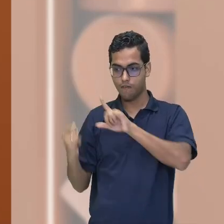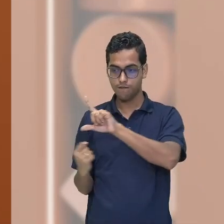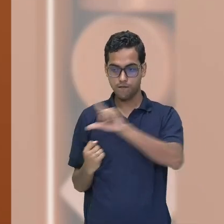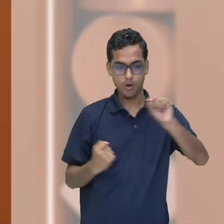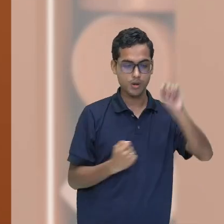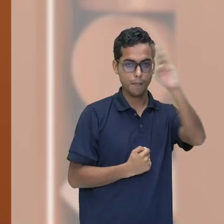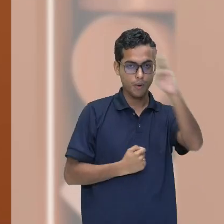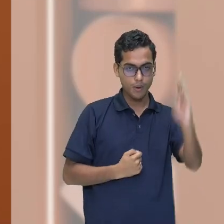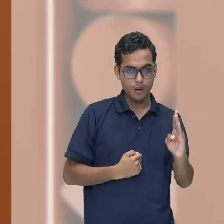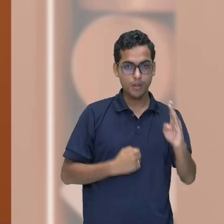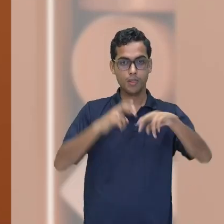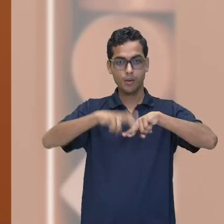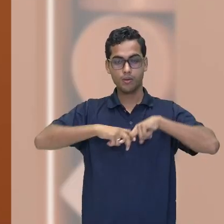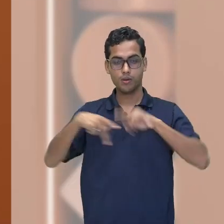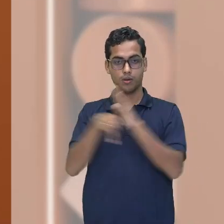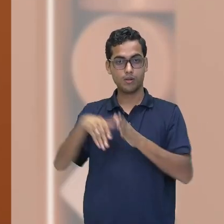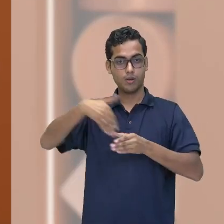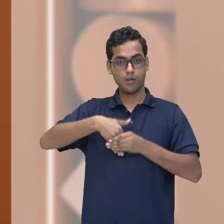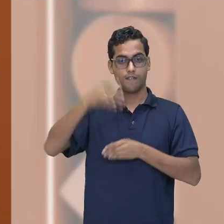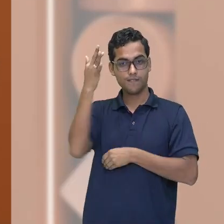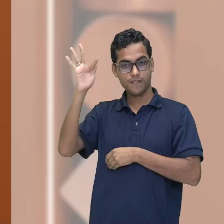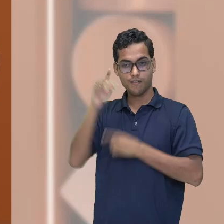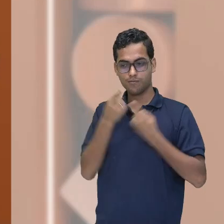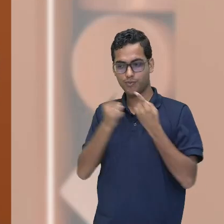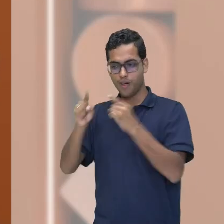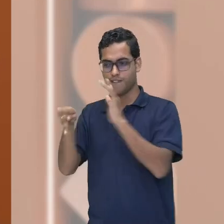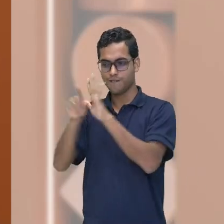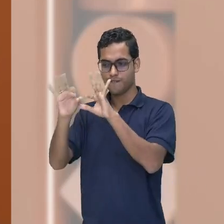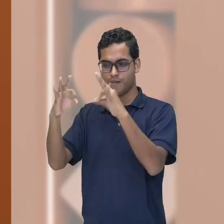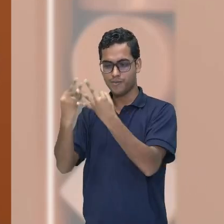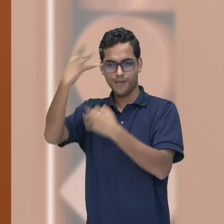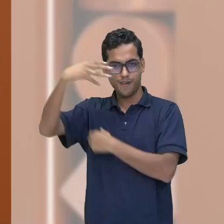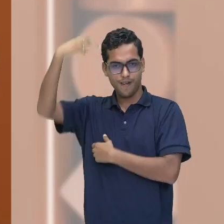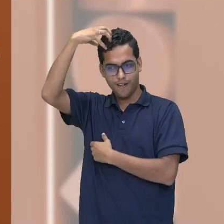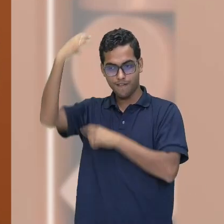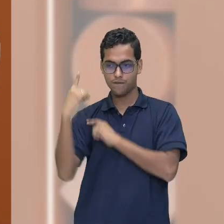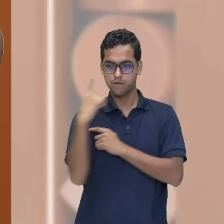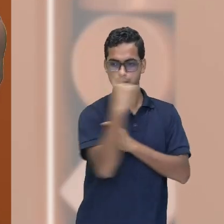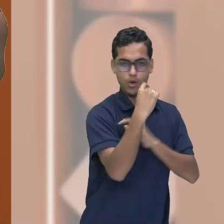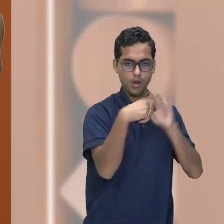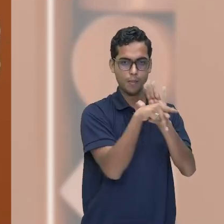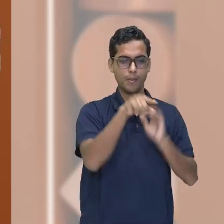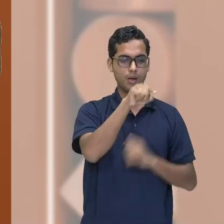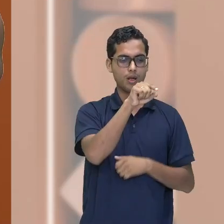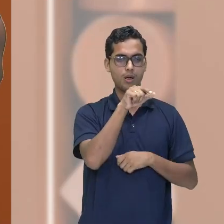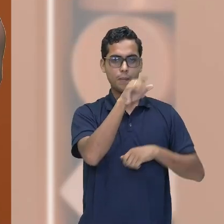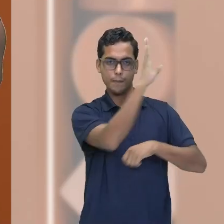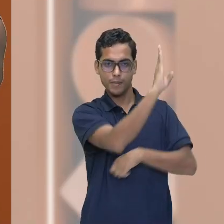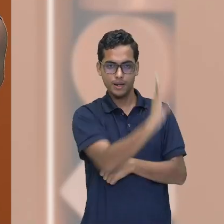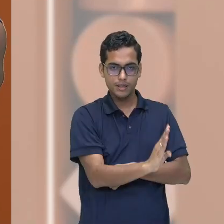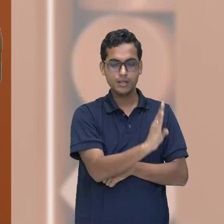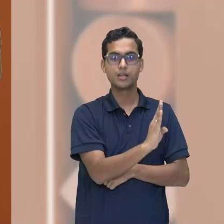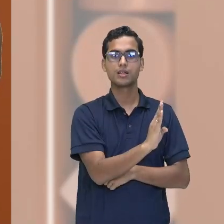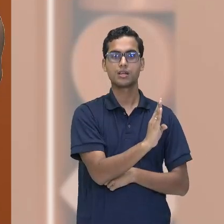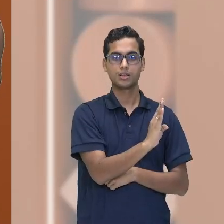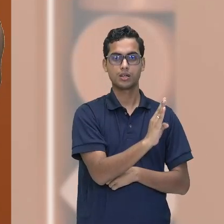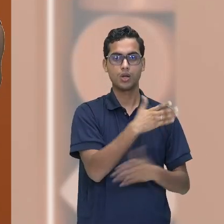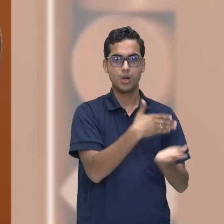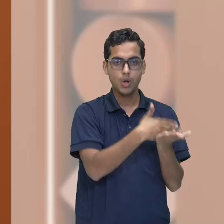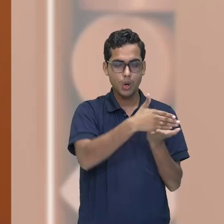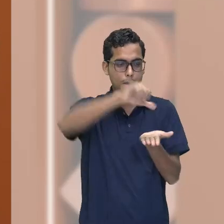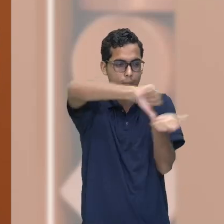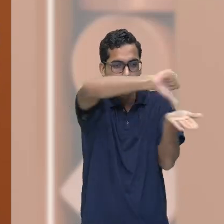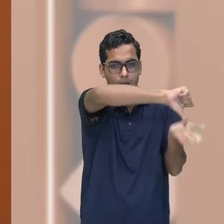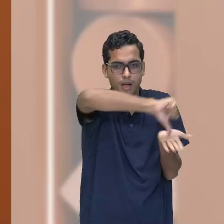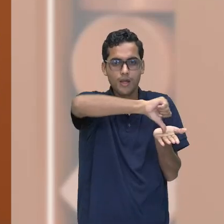por Napoleão Bonaparte, que acedeu ao trono por conta da Revolução Francesa, que nós vamos ter instaladas no Brasil as primeiras sementes